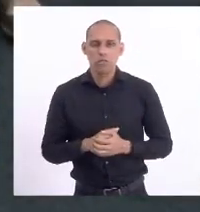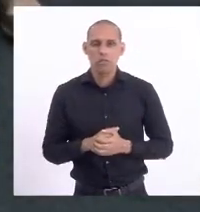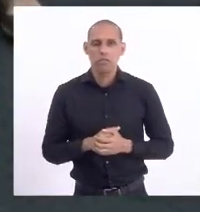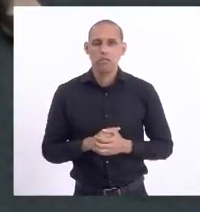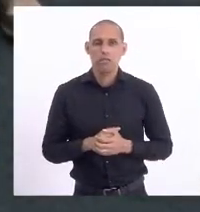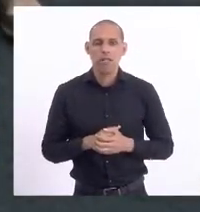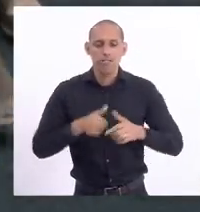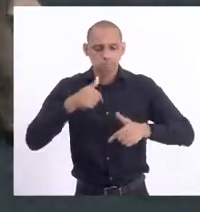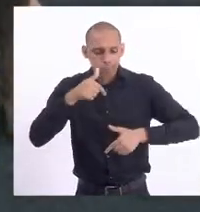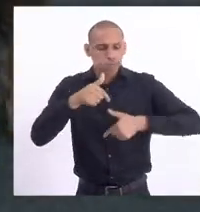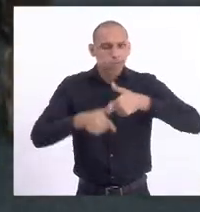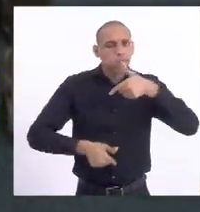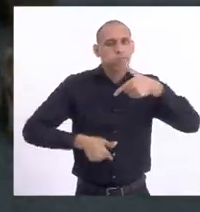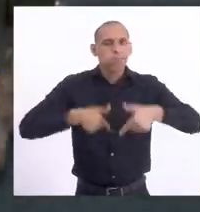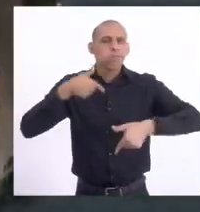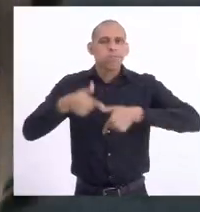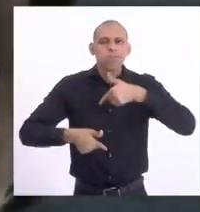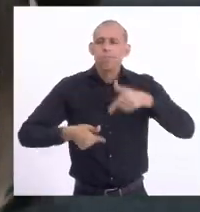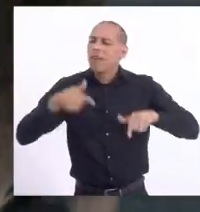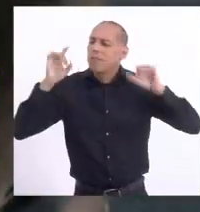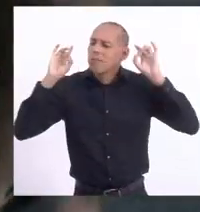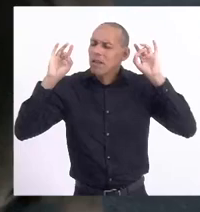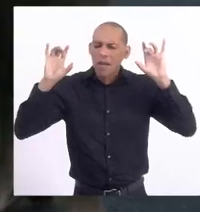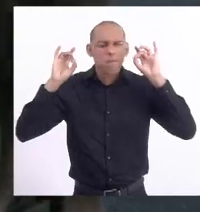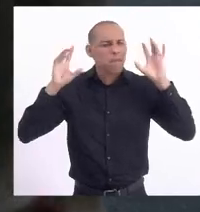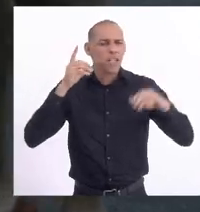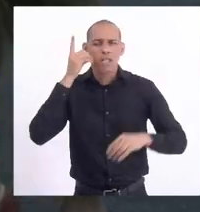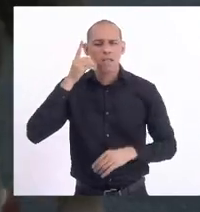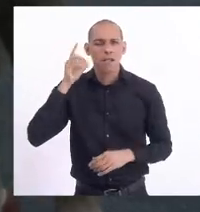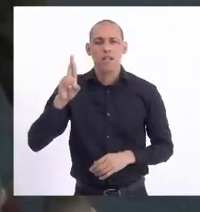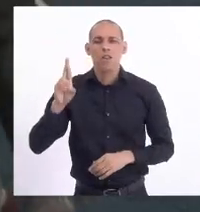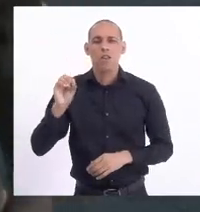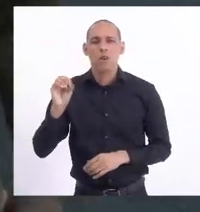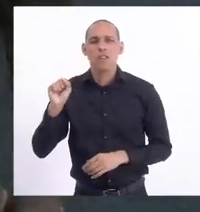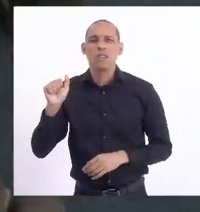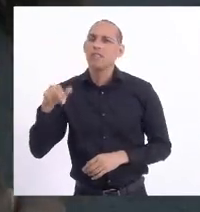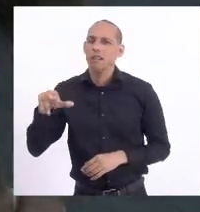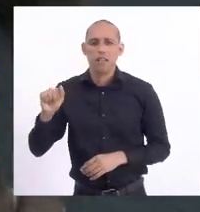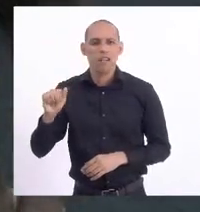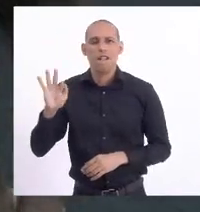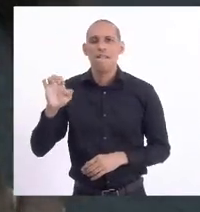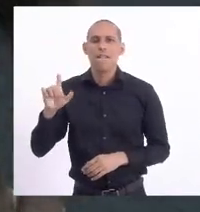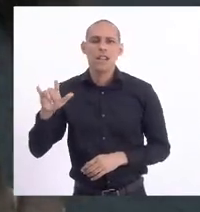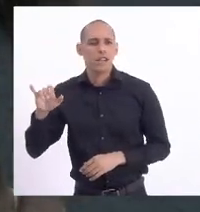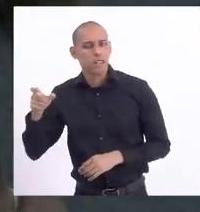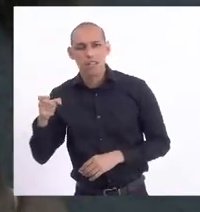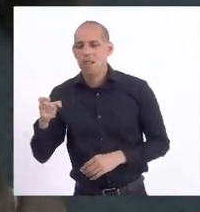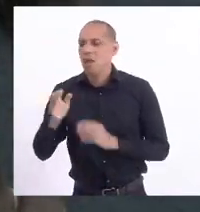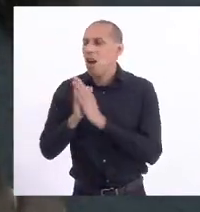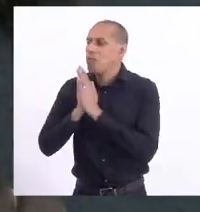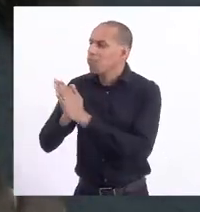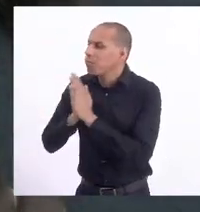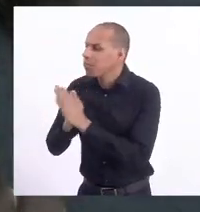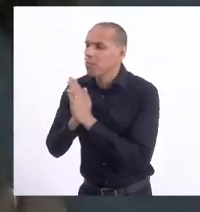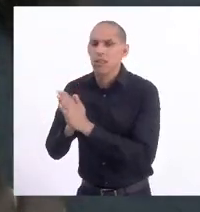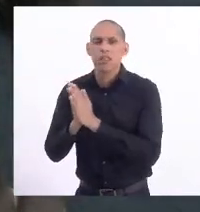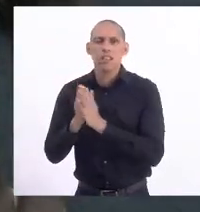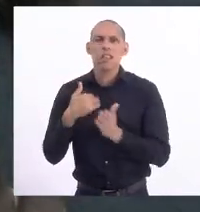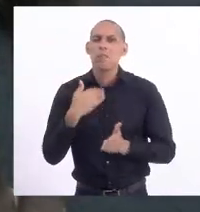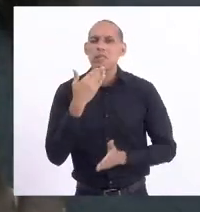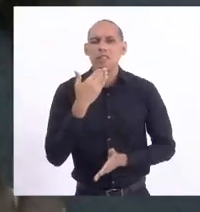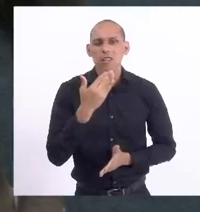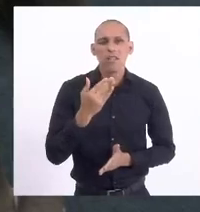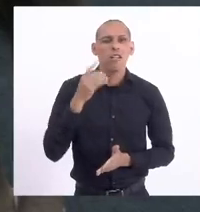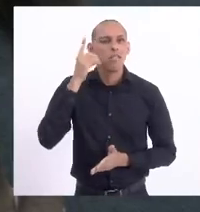temos que ter um trabalho especial, deputada Rosana Félix, pelo amor de Deus, dessas pessoas. Eu pedi até o